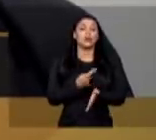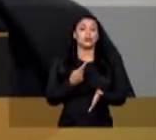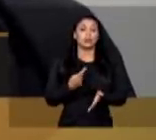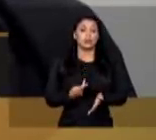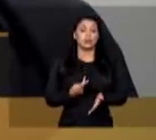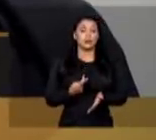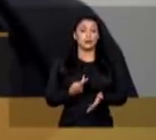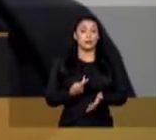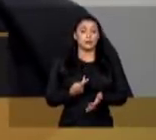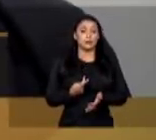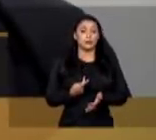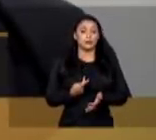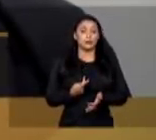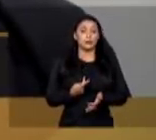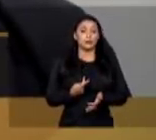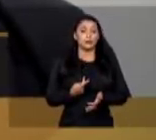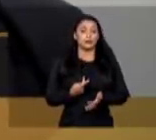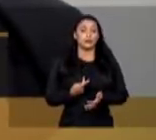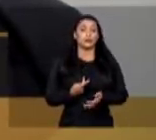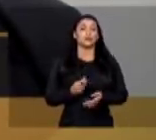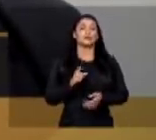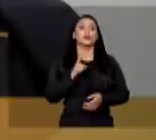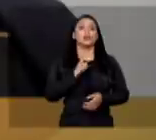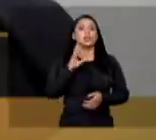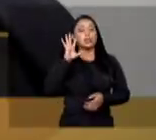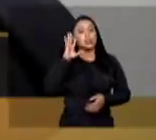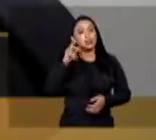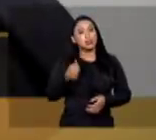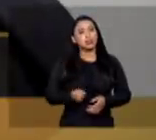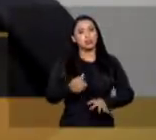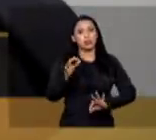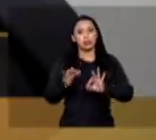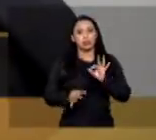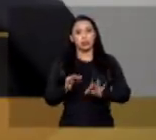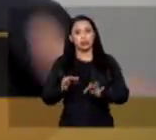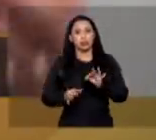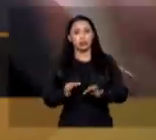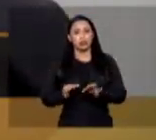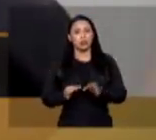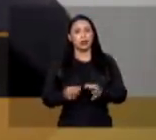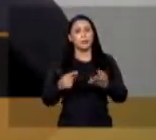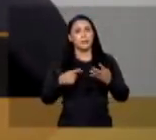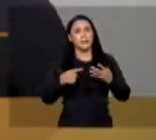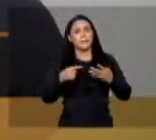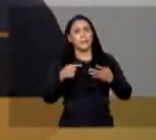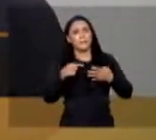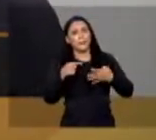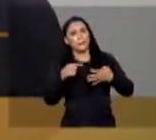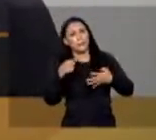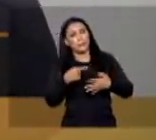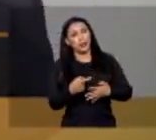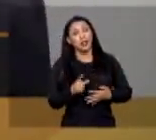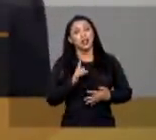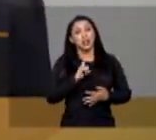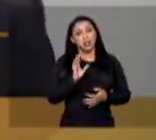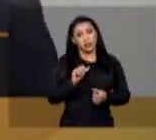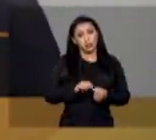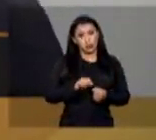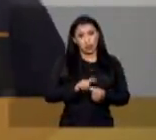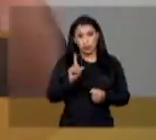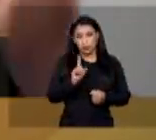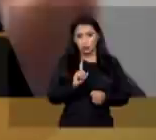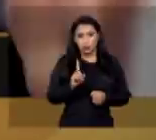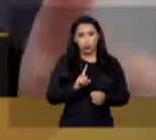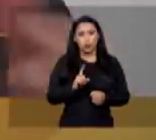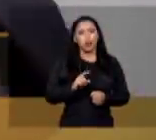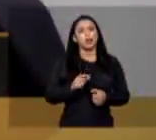provimentos jurisdicionais buscado em cada uma dessas vias. Eu faço tudo isso, mas não me